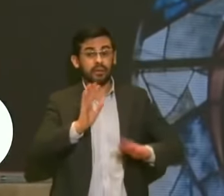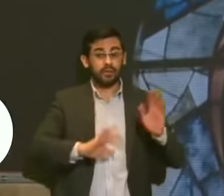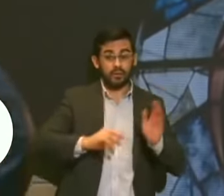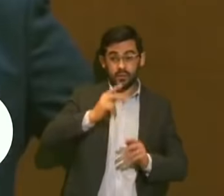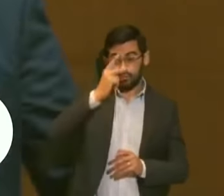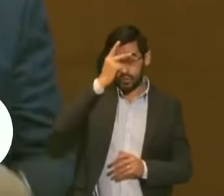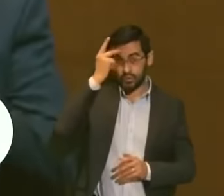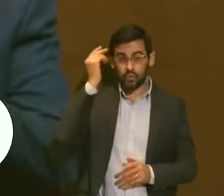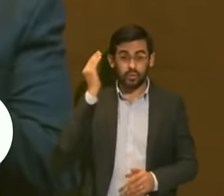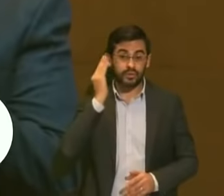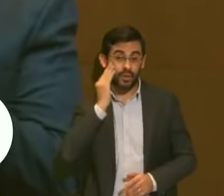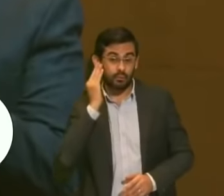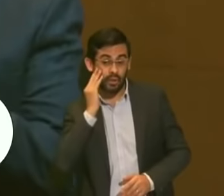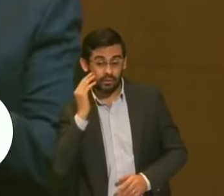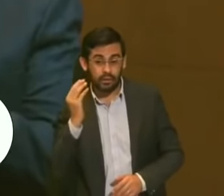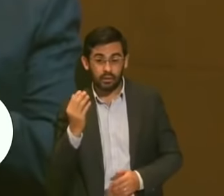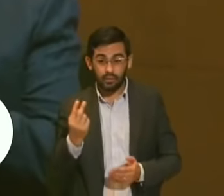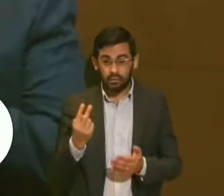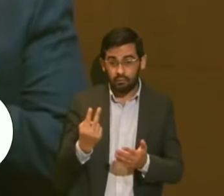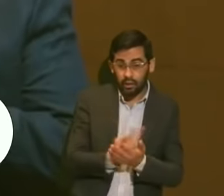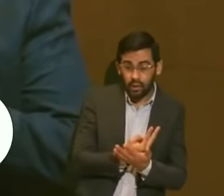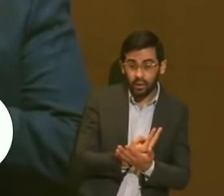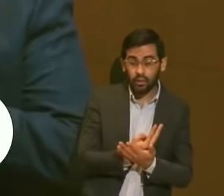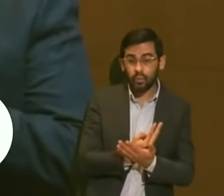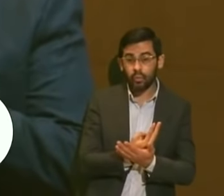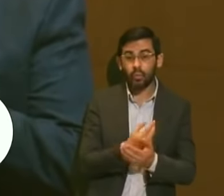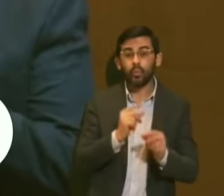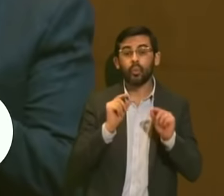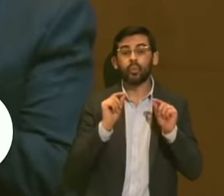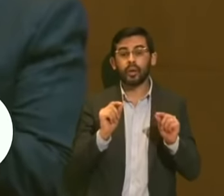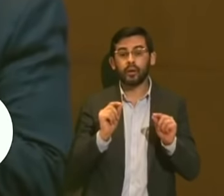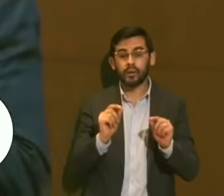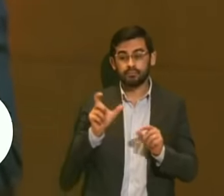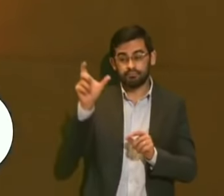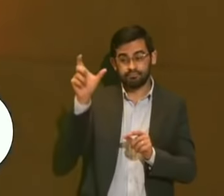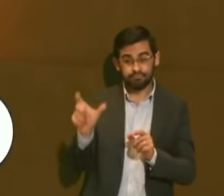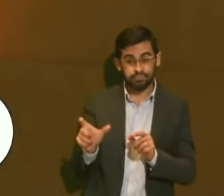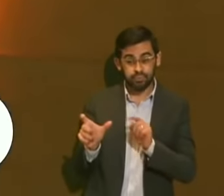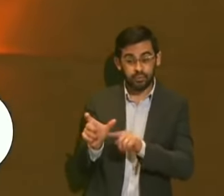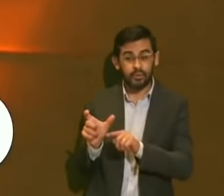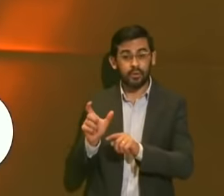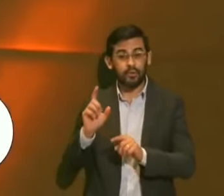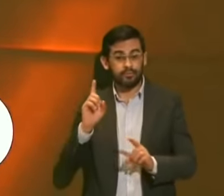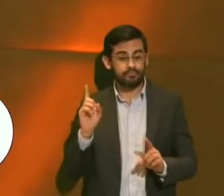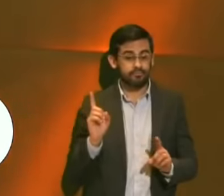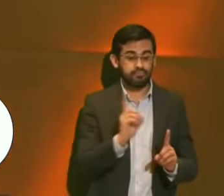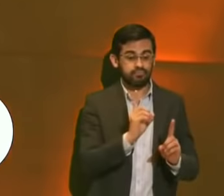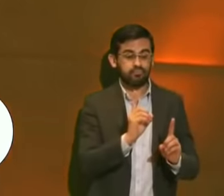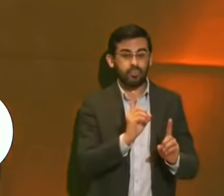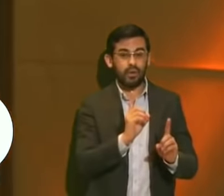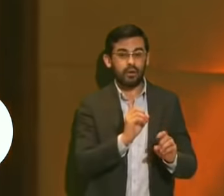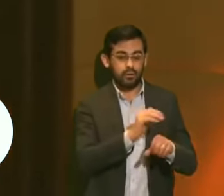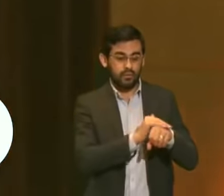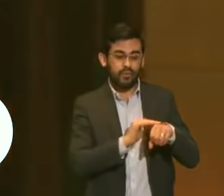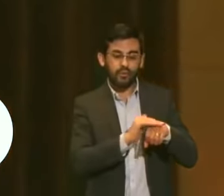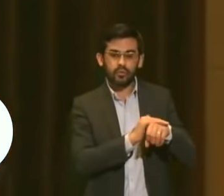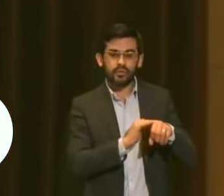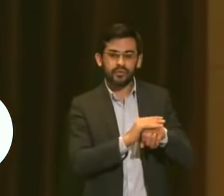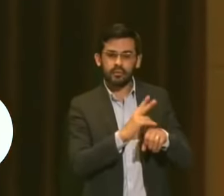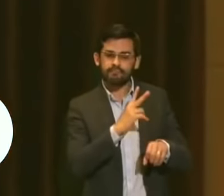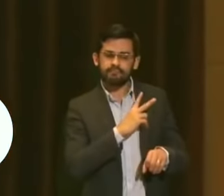sabendo daquele seu pecado público, esse individualmente, ele tem